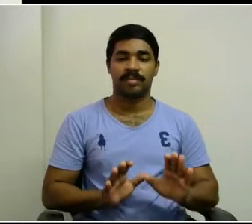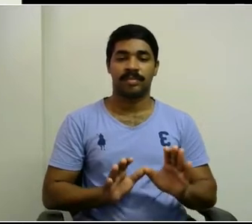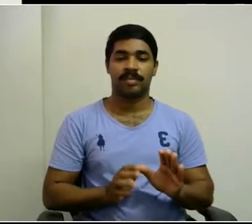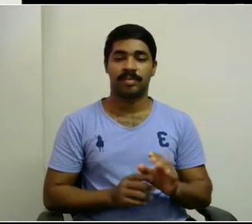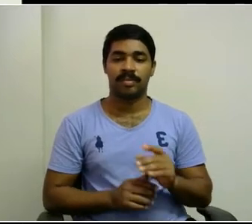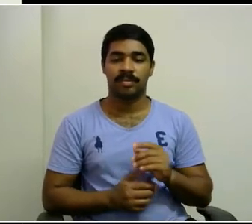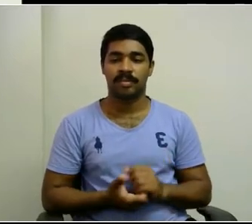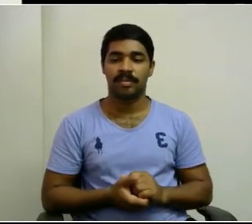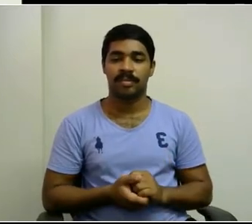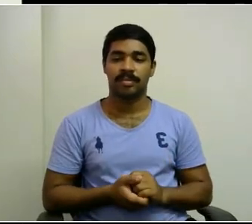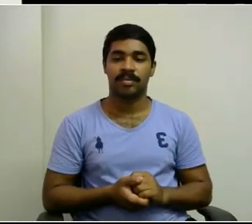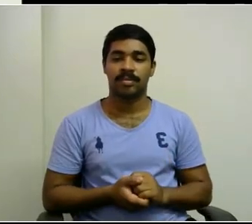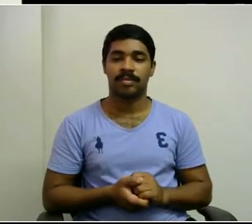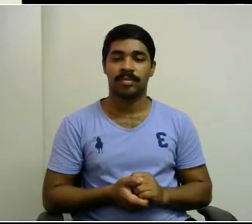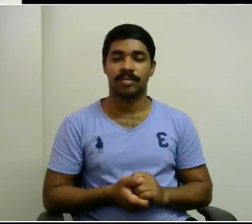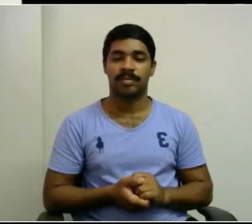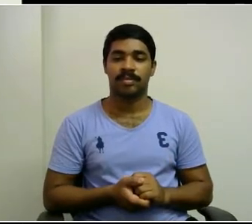Vezes a altura, que vale